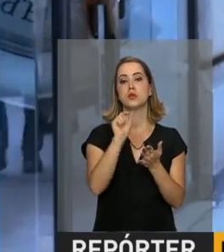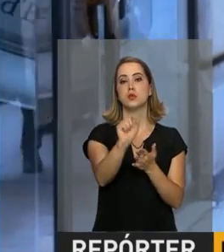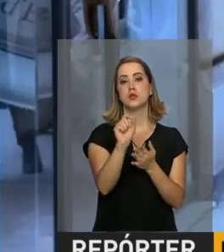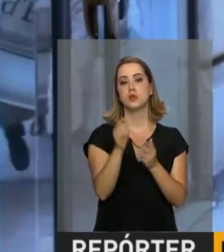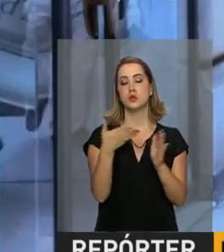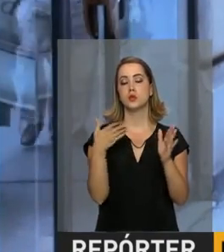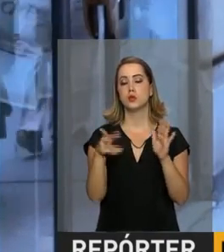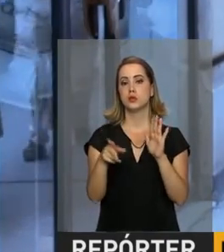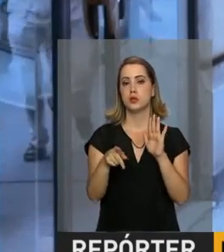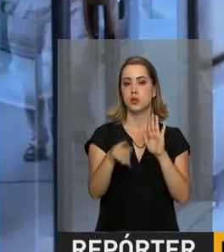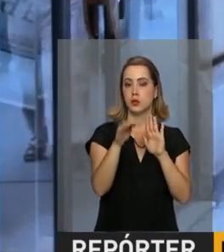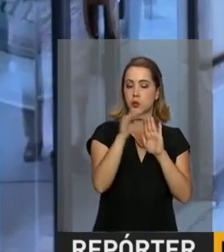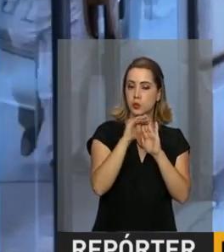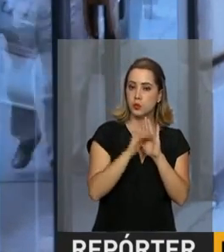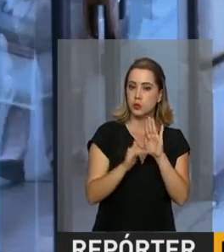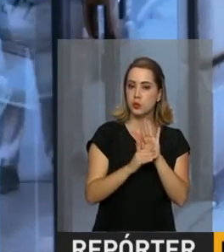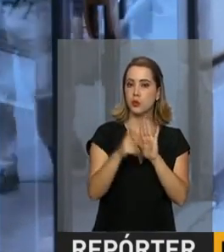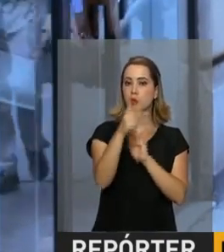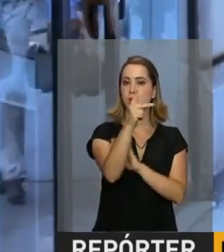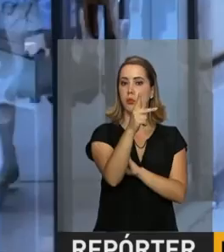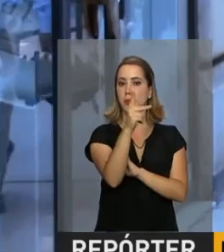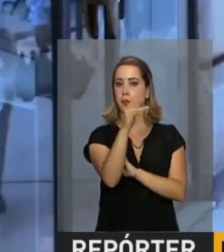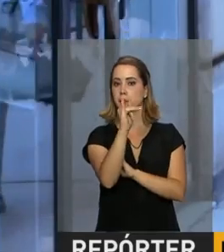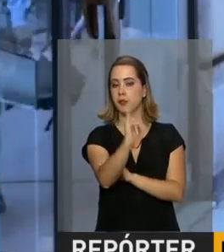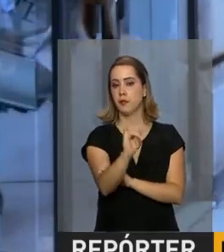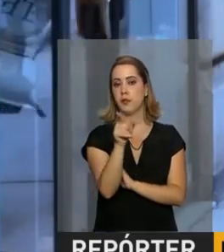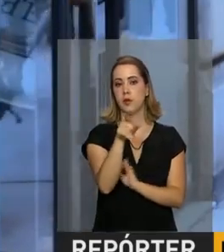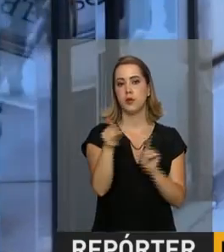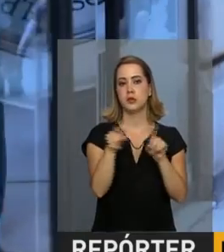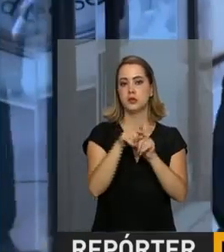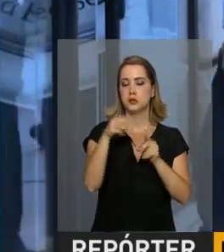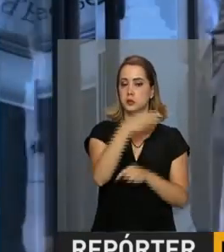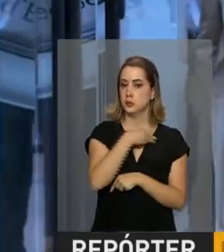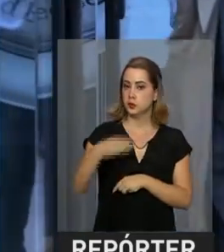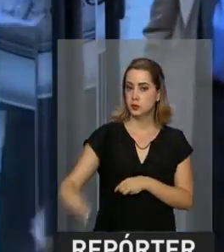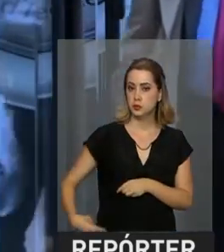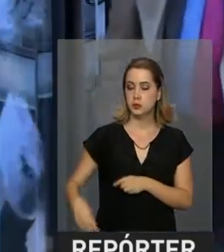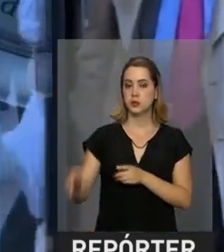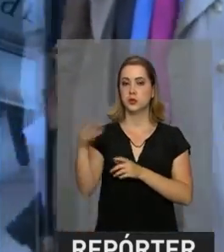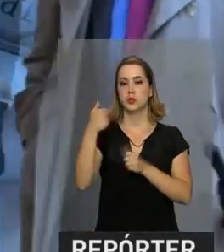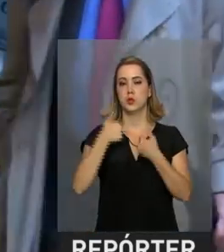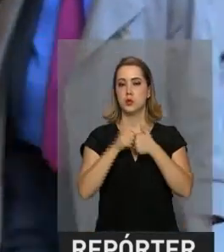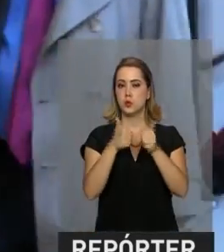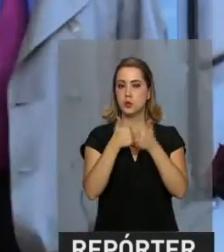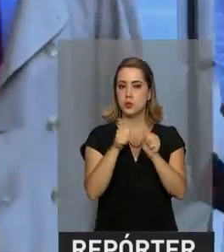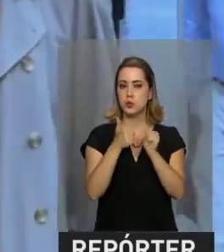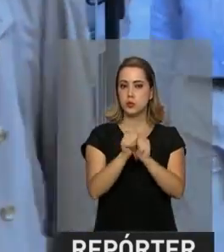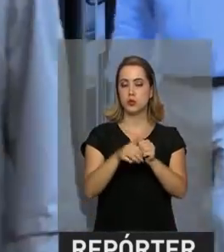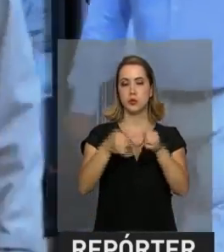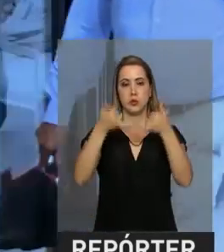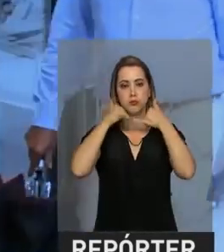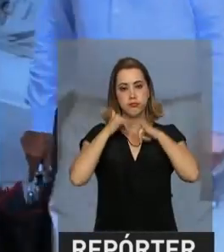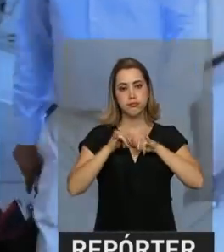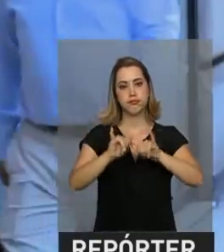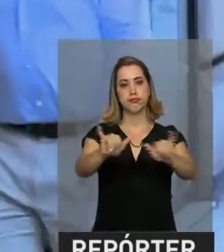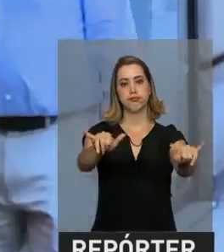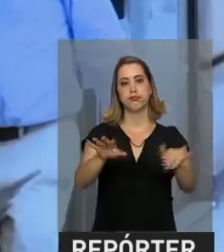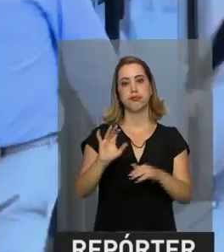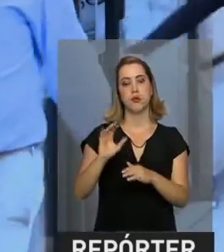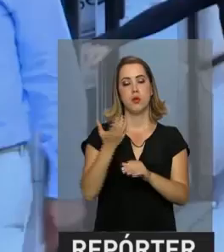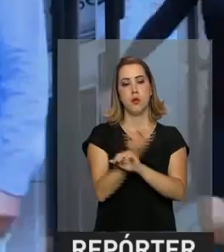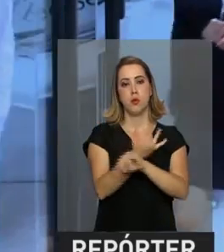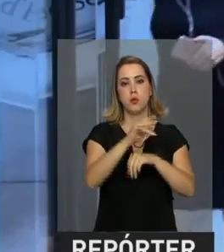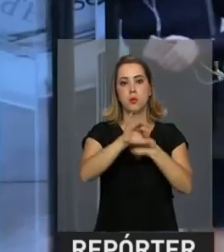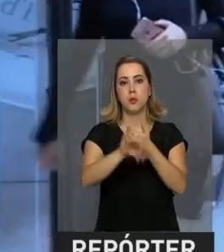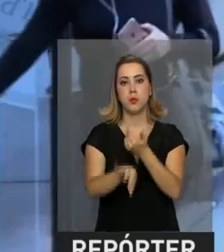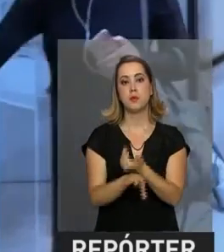parcerias de investimentos moreira franco e os ministros dos transportes minas e energia e meio ambiente se encontraram nesta segunda